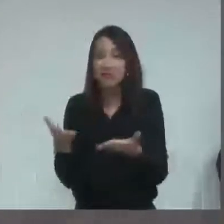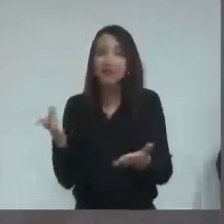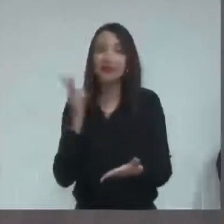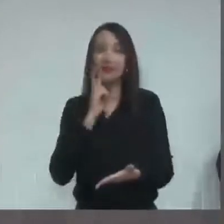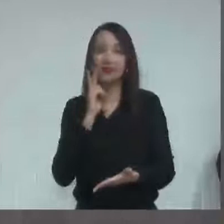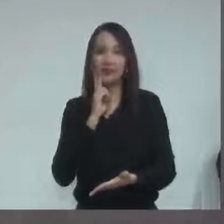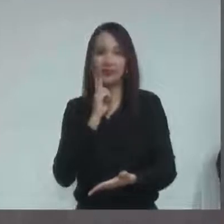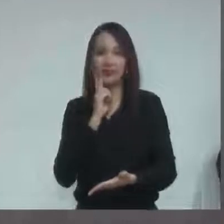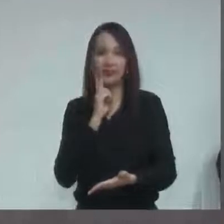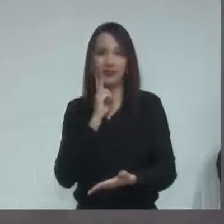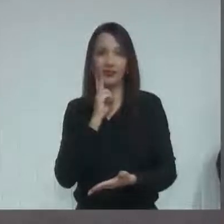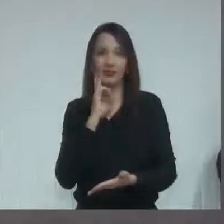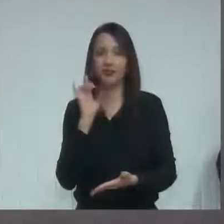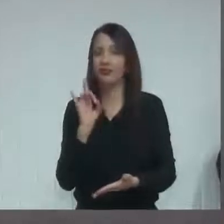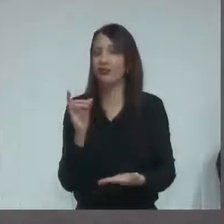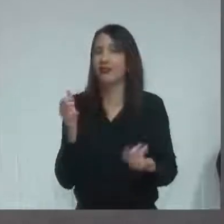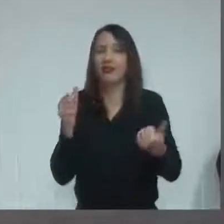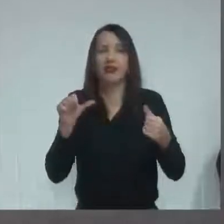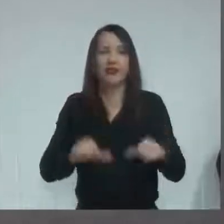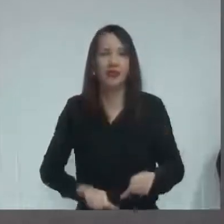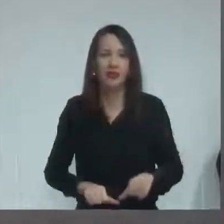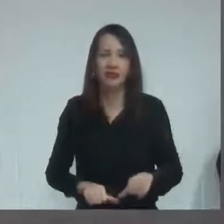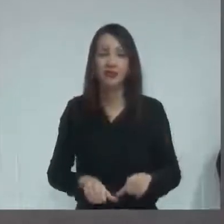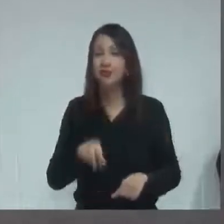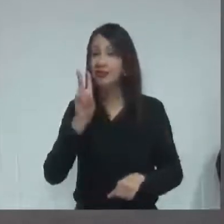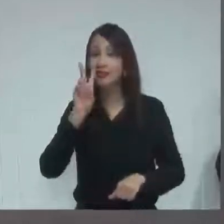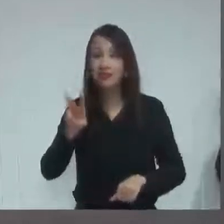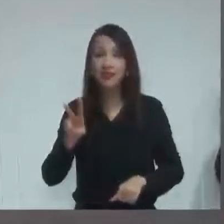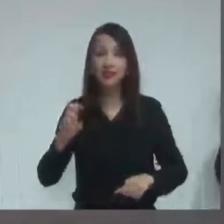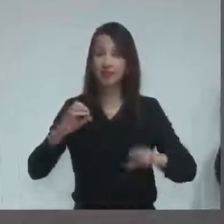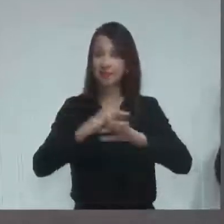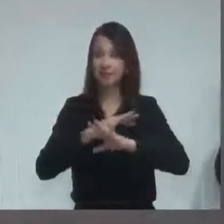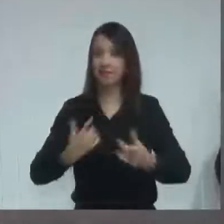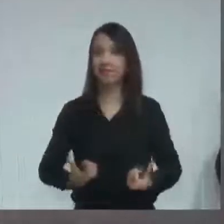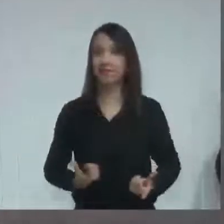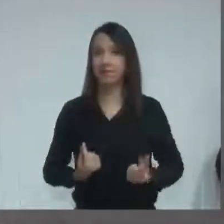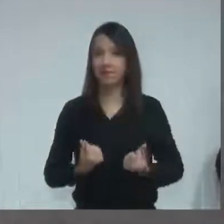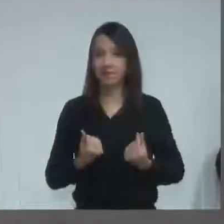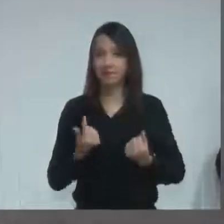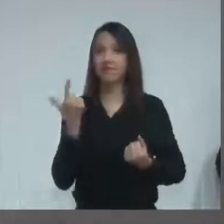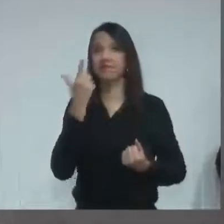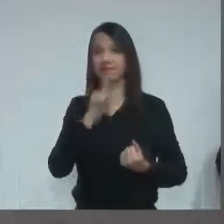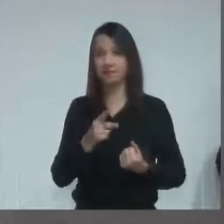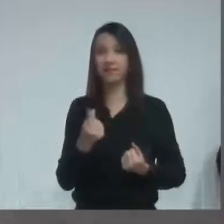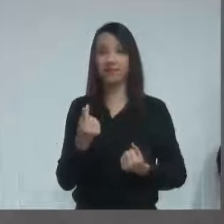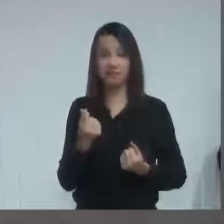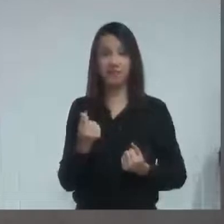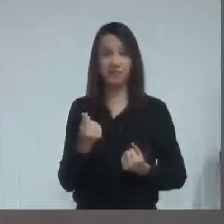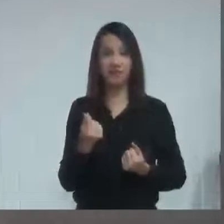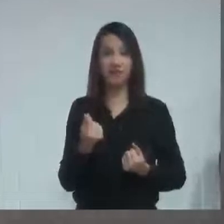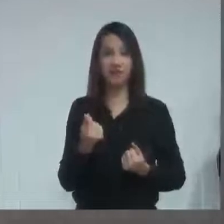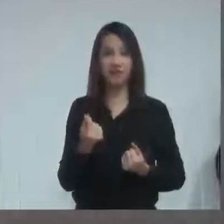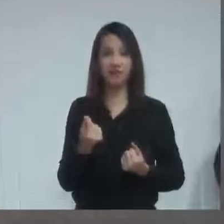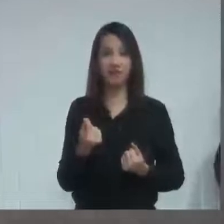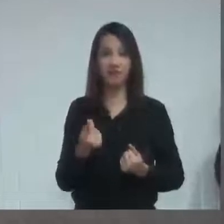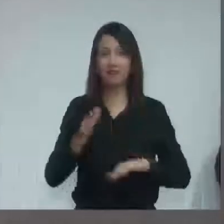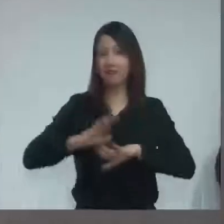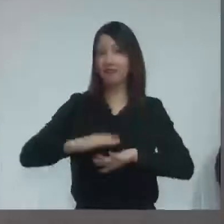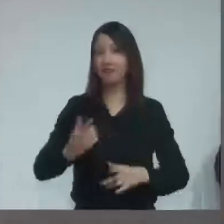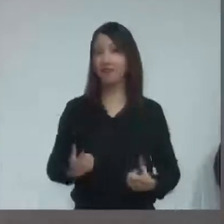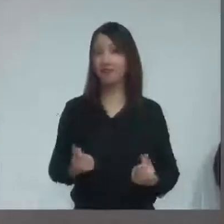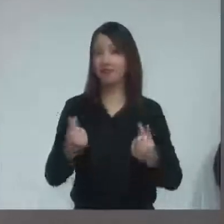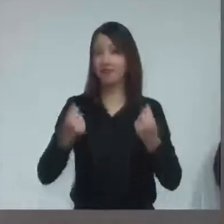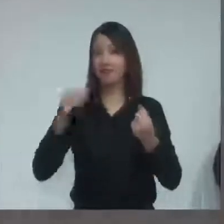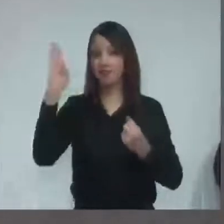aqui não é ser catastrófico, é ver que uma cidade rica em recursos, que tem uma cidade das mais ricas do Brasil,